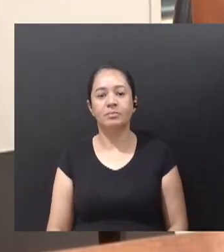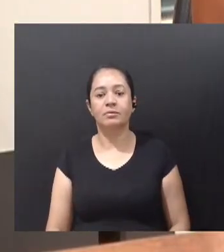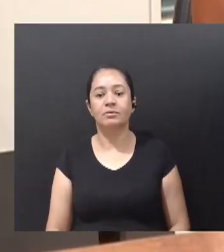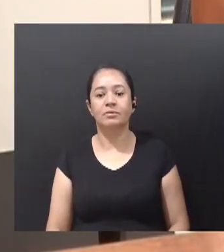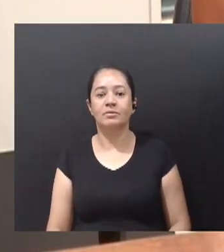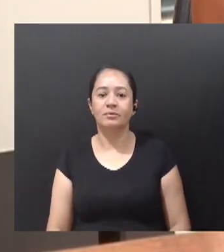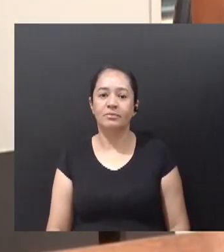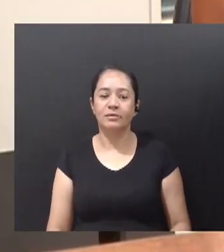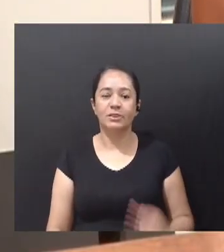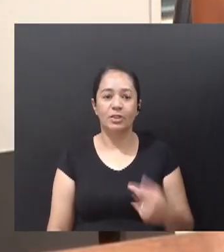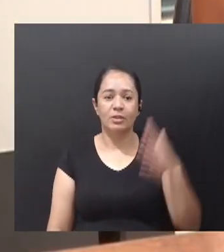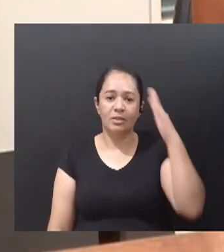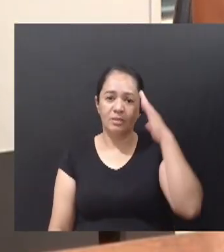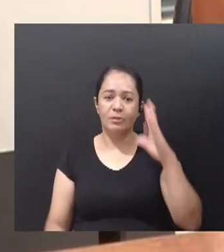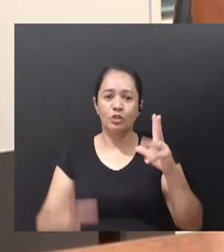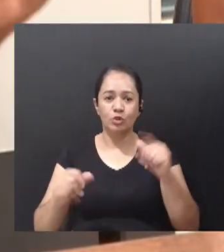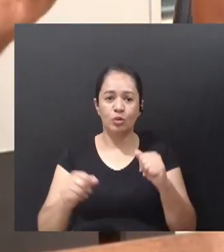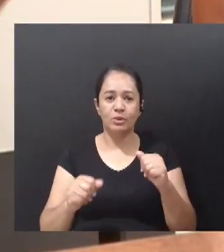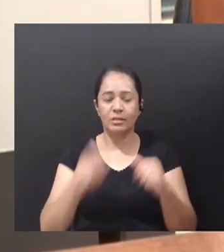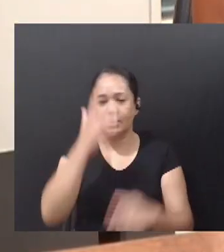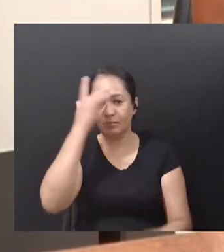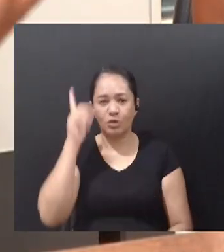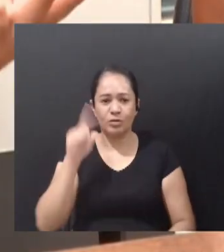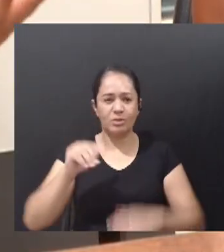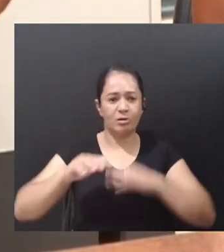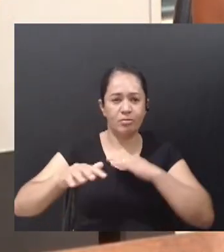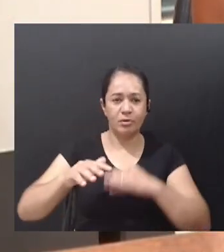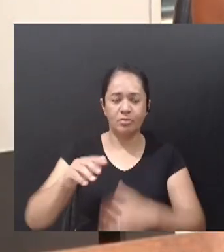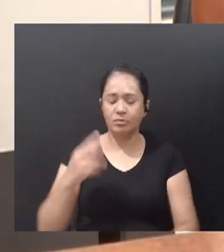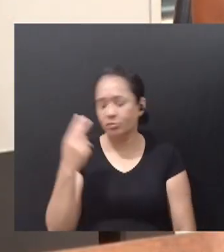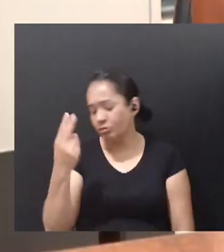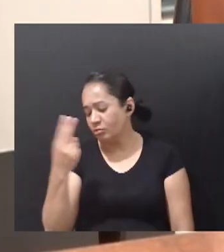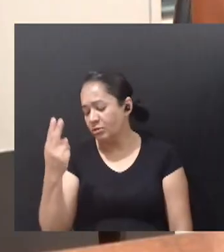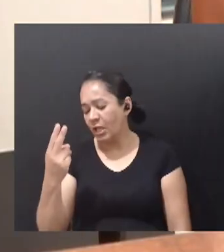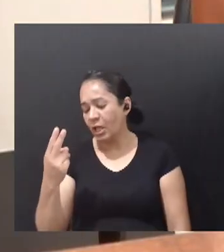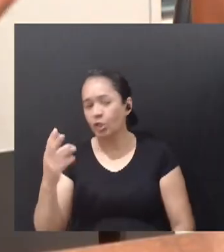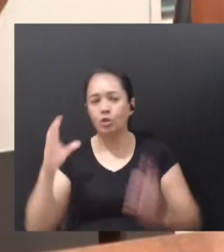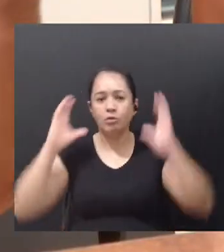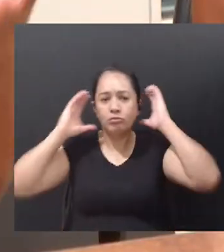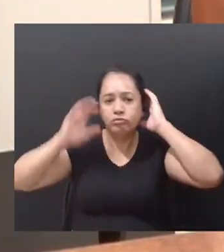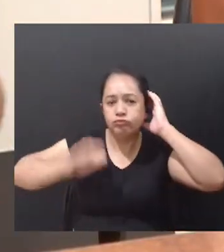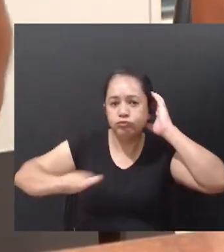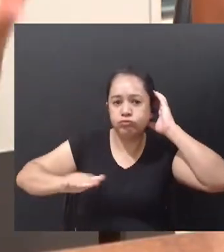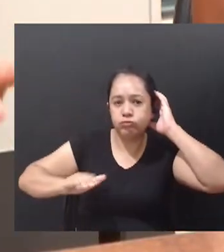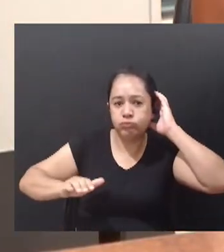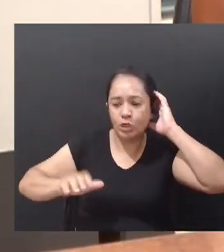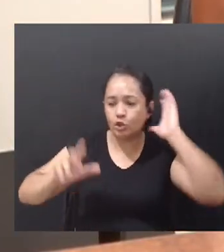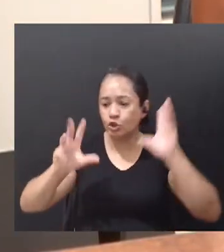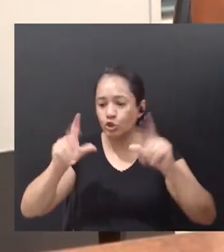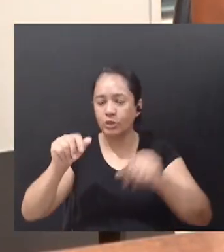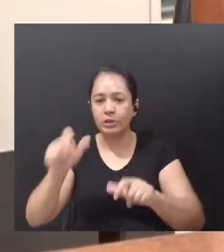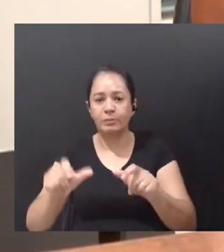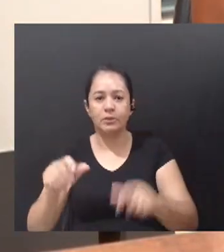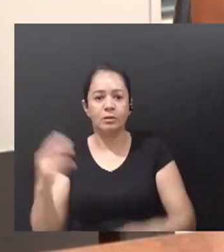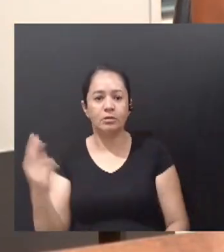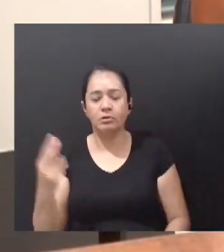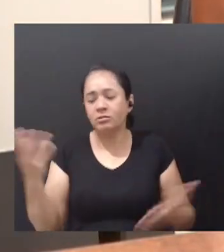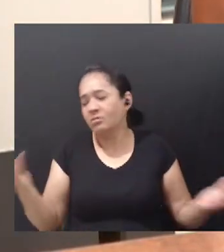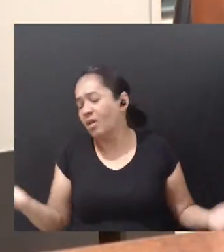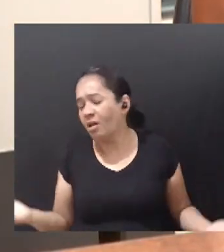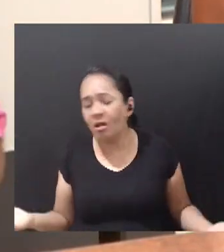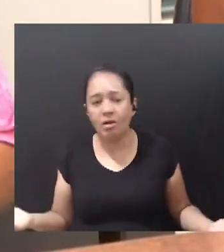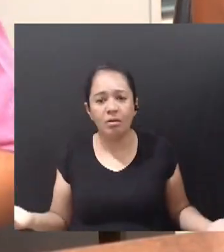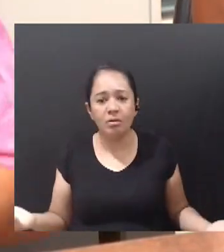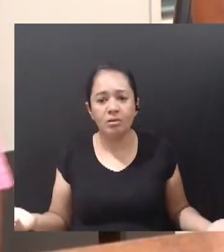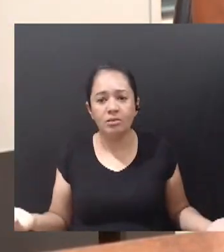para todo mundo ser MC. Não vai dar para todo mundo ser DJ. Não vai dar para todo mundo ser b-boy, big girl, grafiteiro.